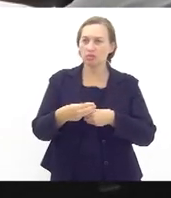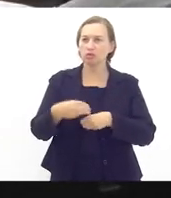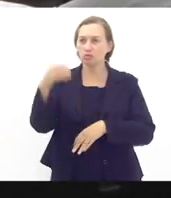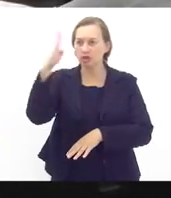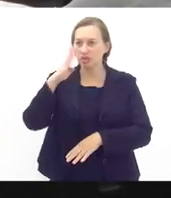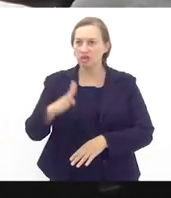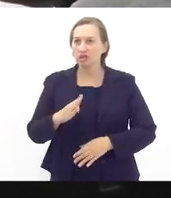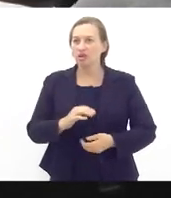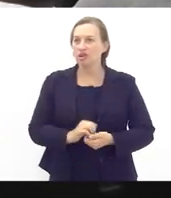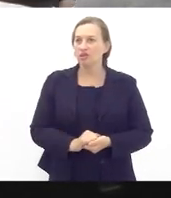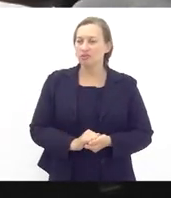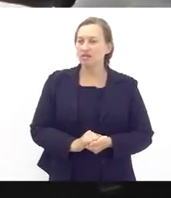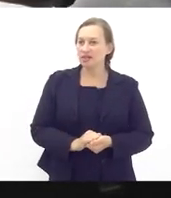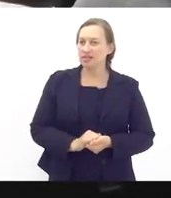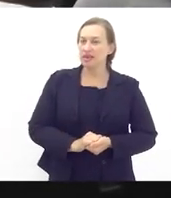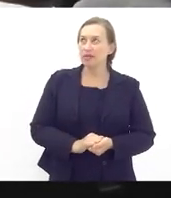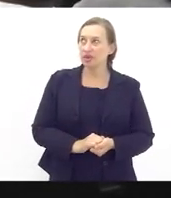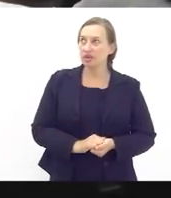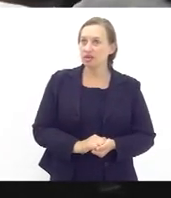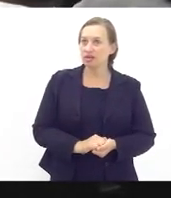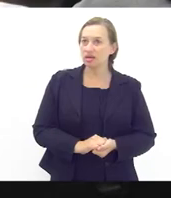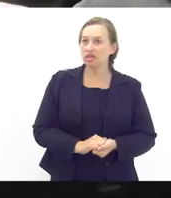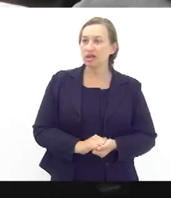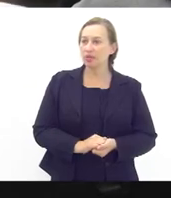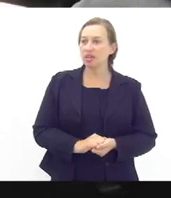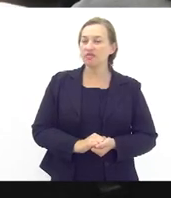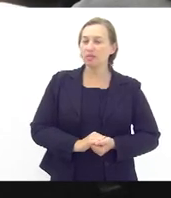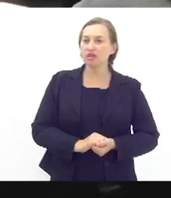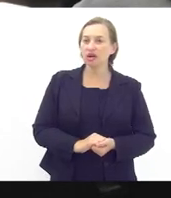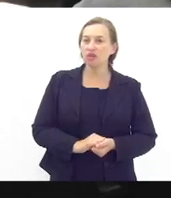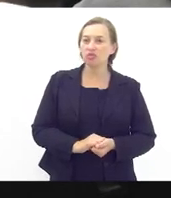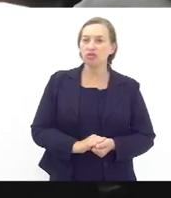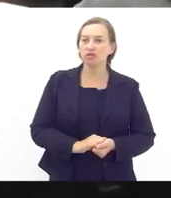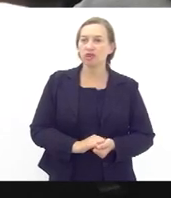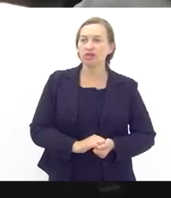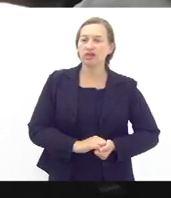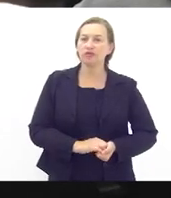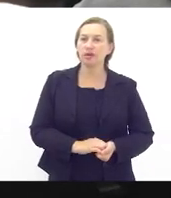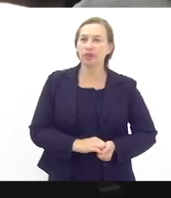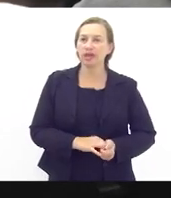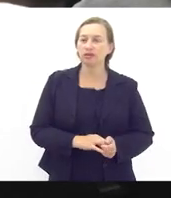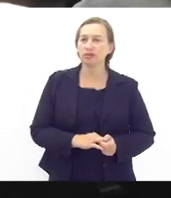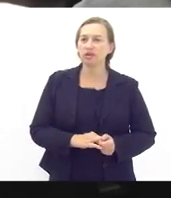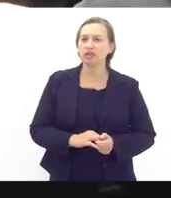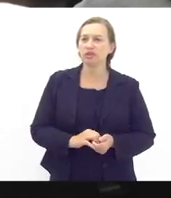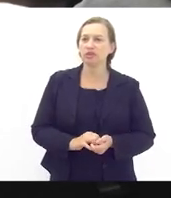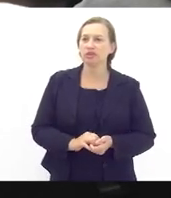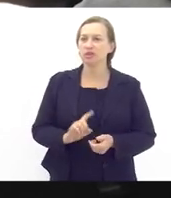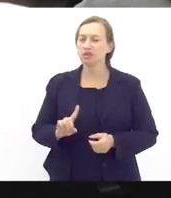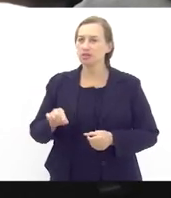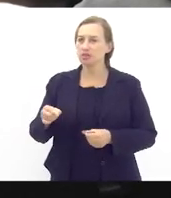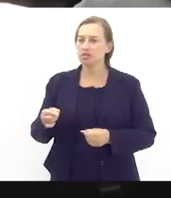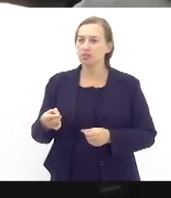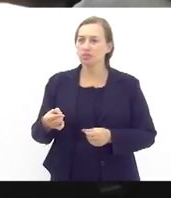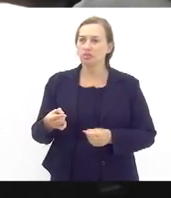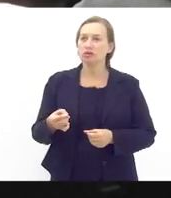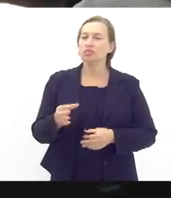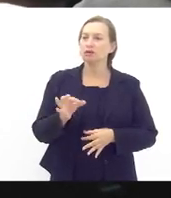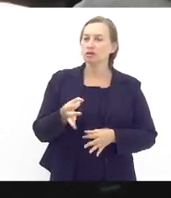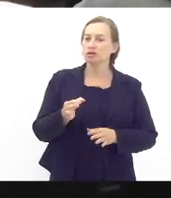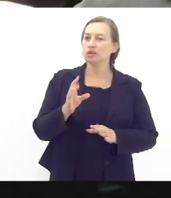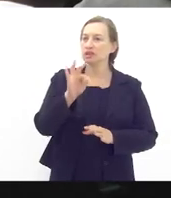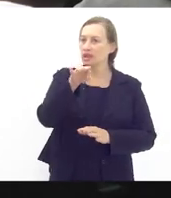vamos lá pode passar aí as próximas as próximas é exatamente a apresentação dessa tabela